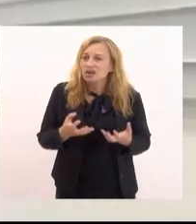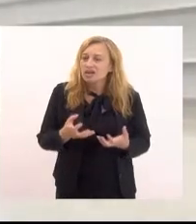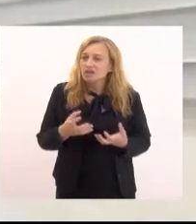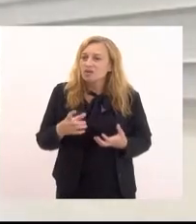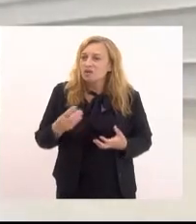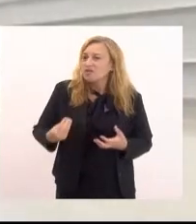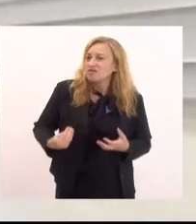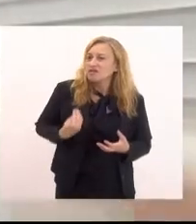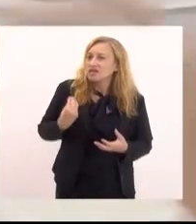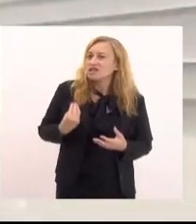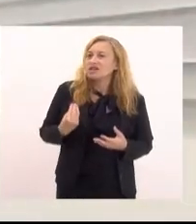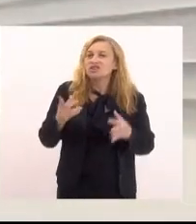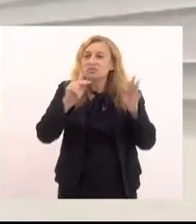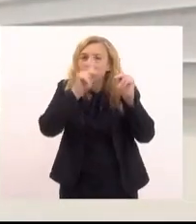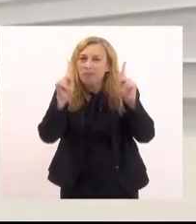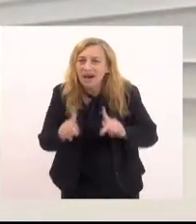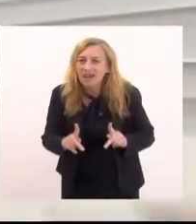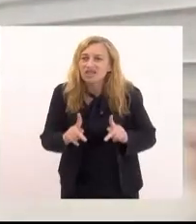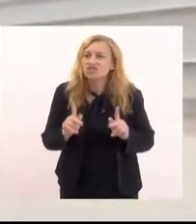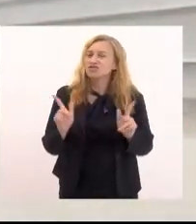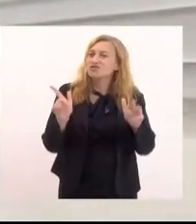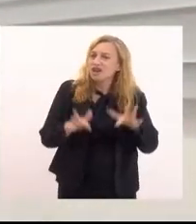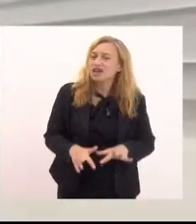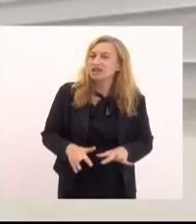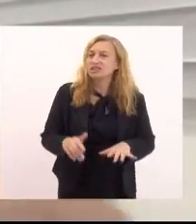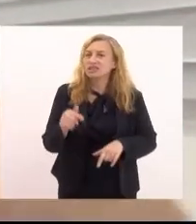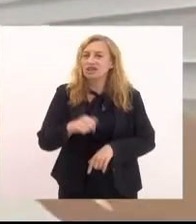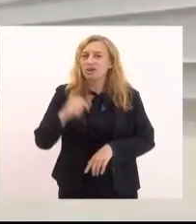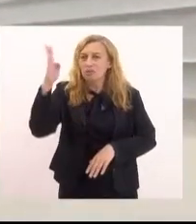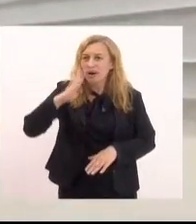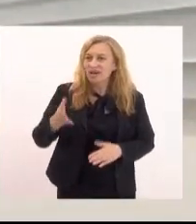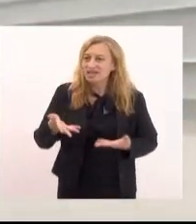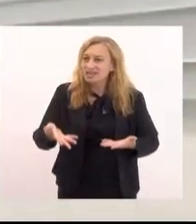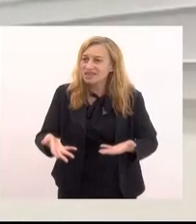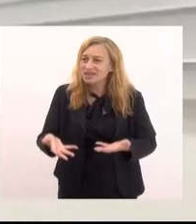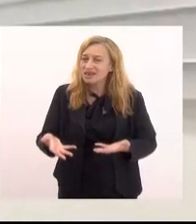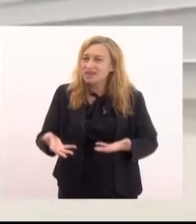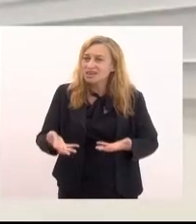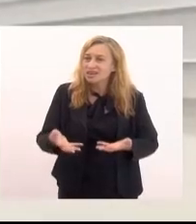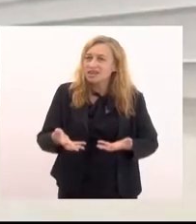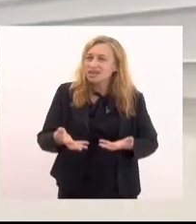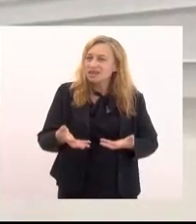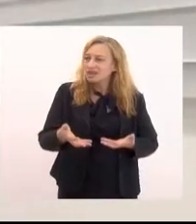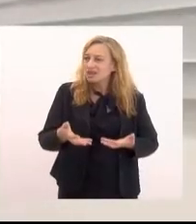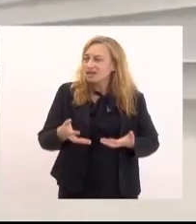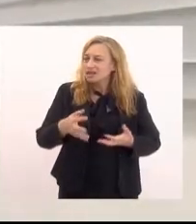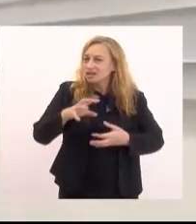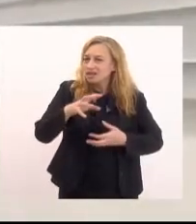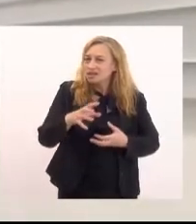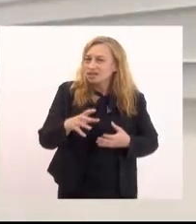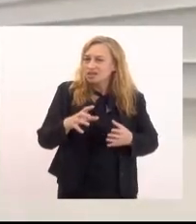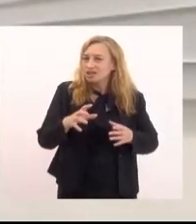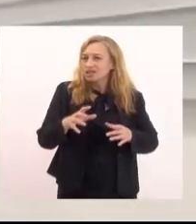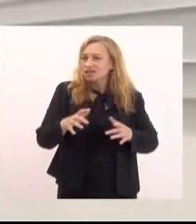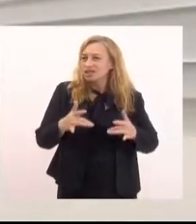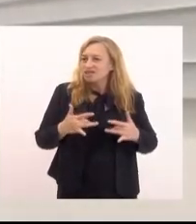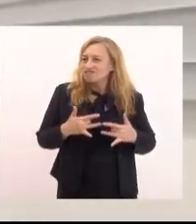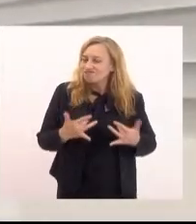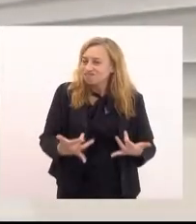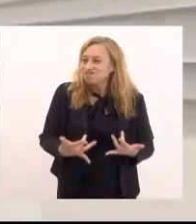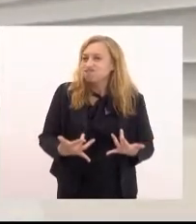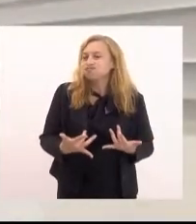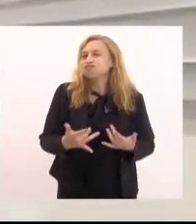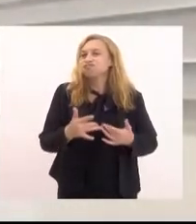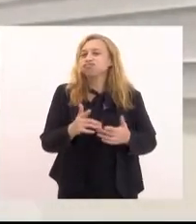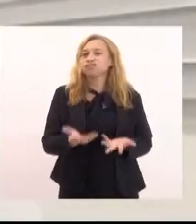que se coloca, né, como um país receptivo, como um país de multiplicidade étnica